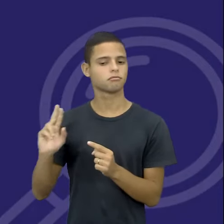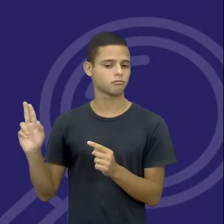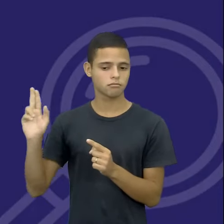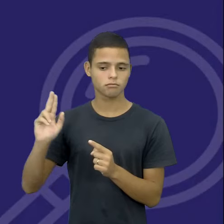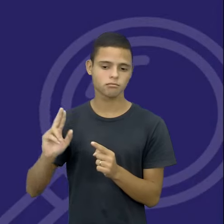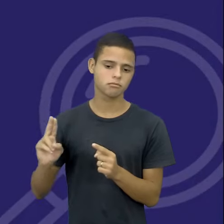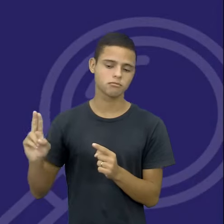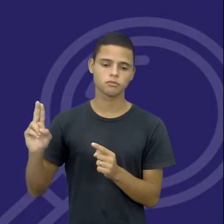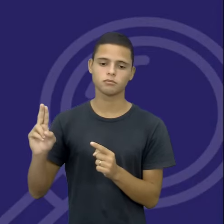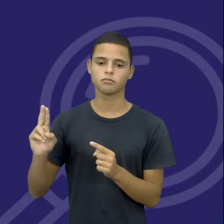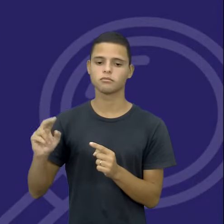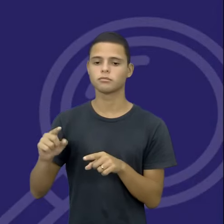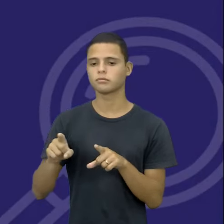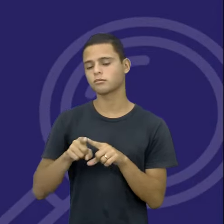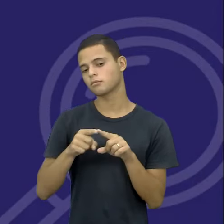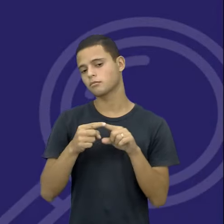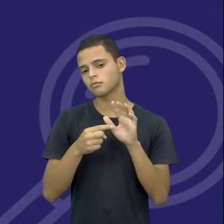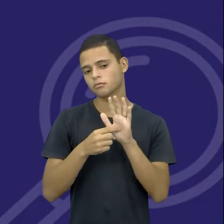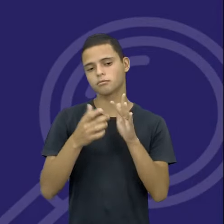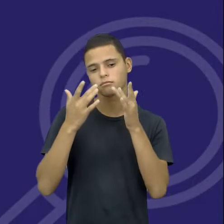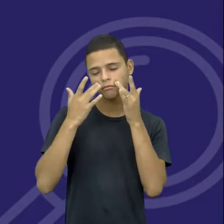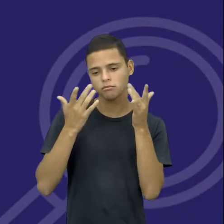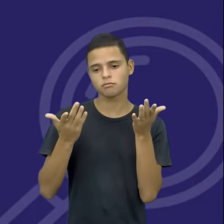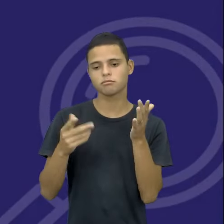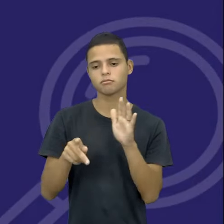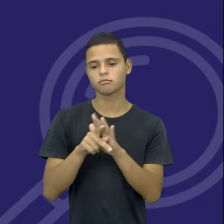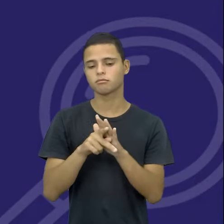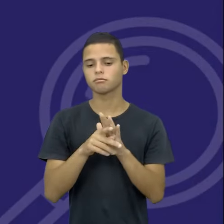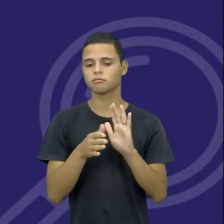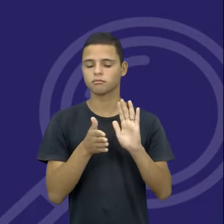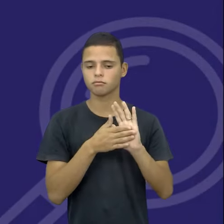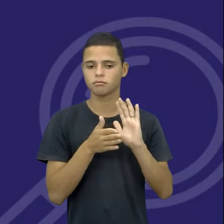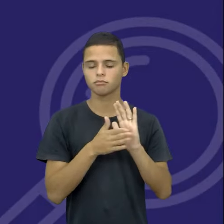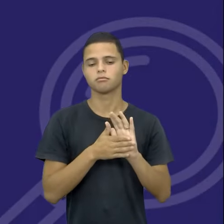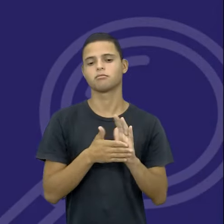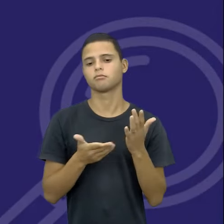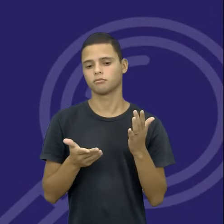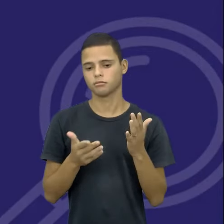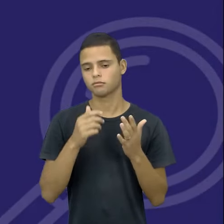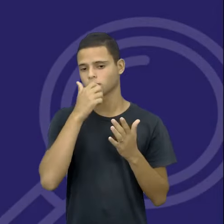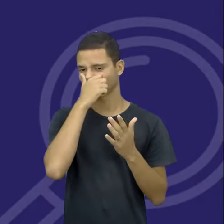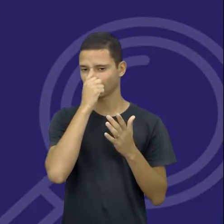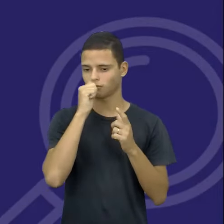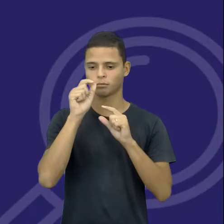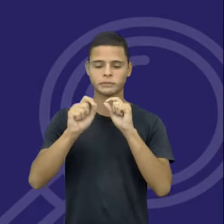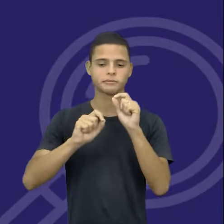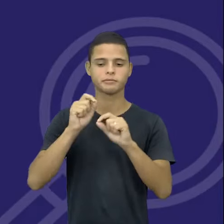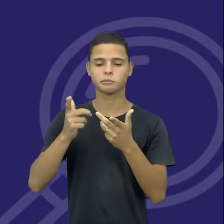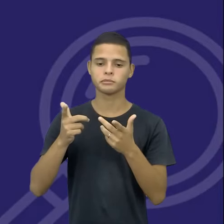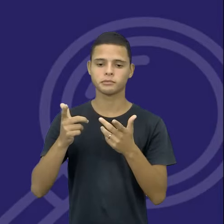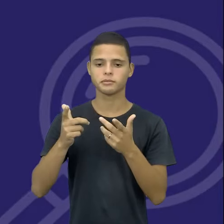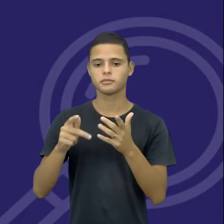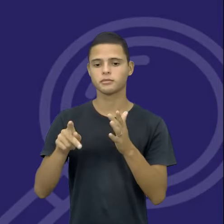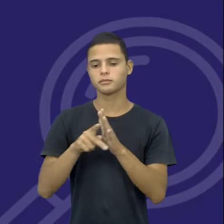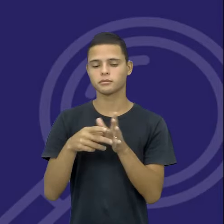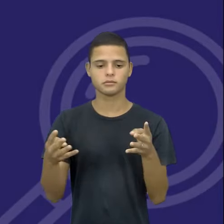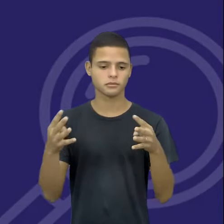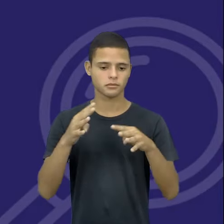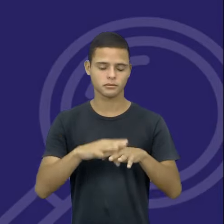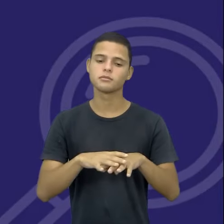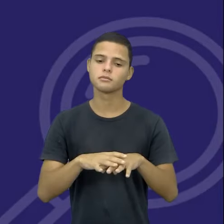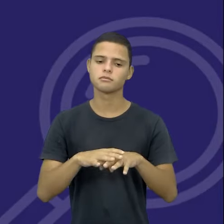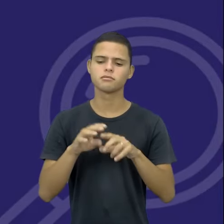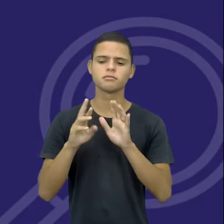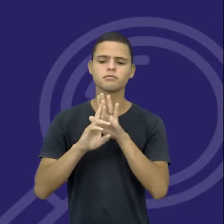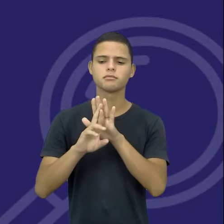isso, e as demonstrações das propriedades qualificadas, né? O que são as demonstrações da matemática? O